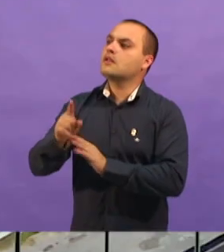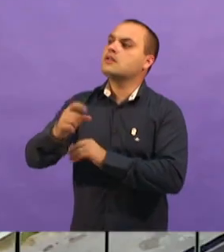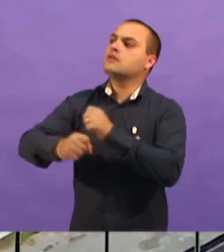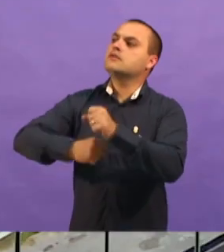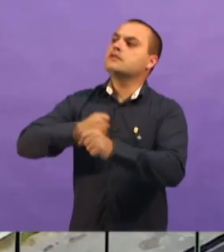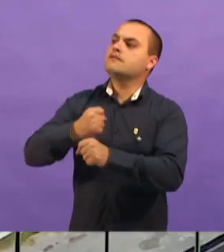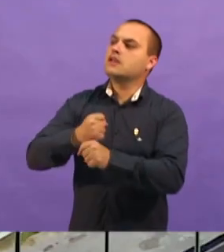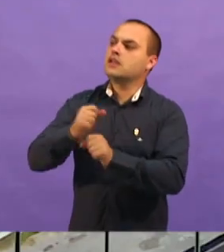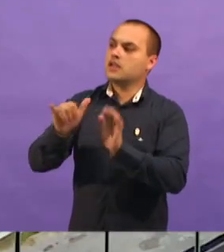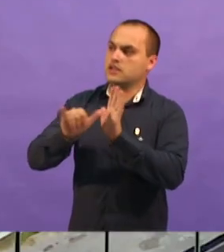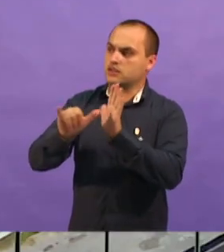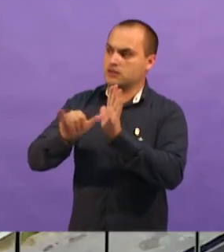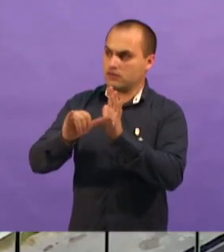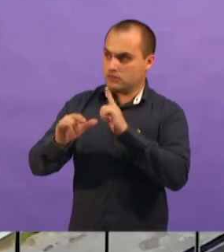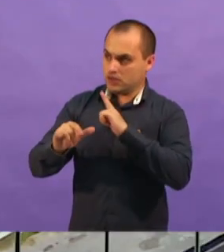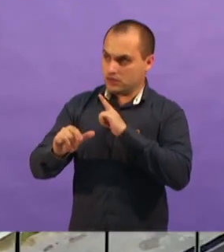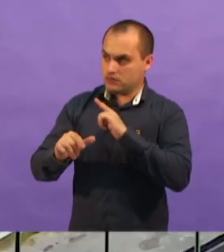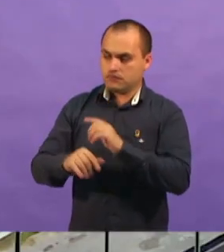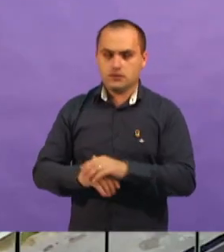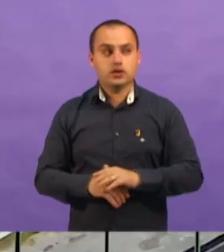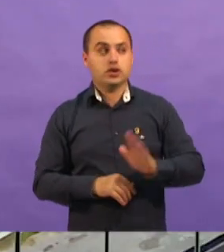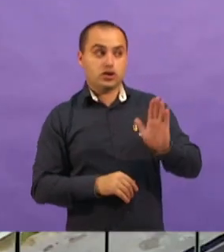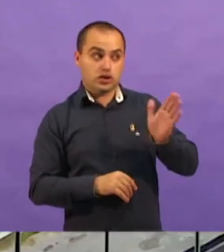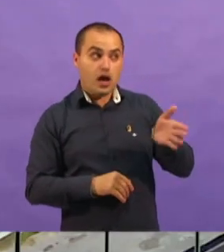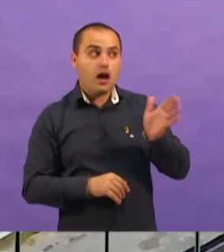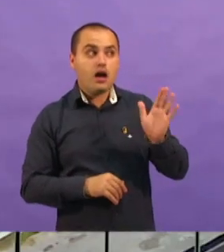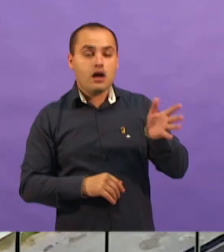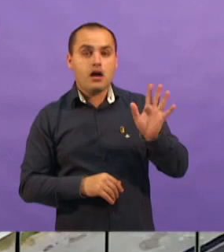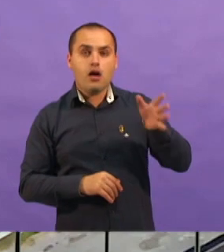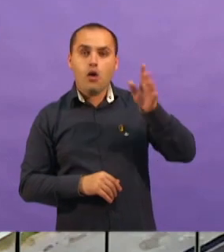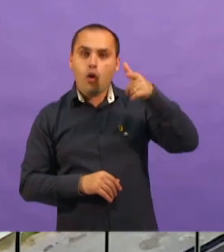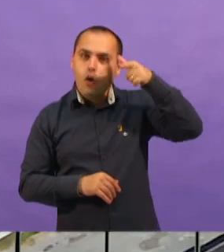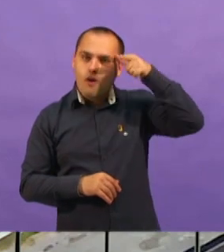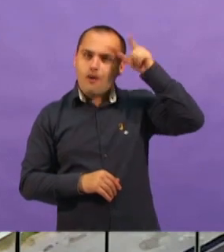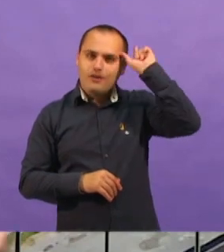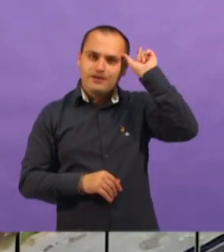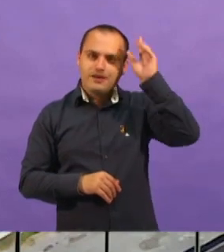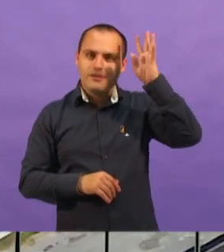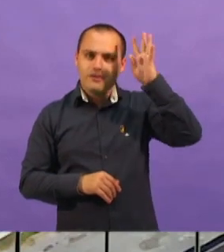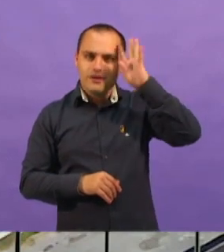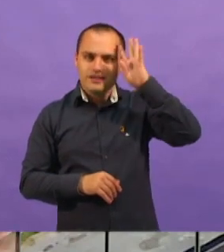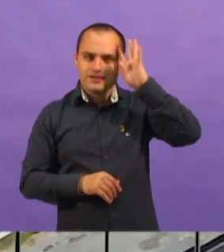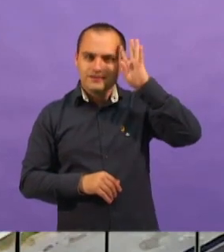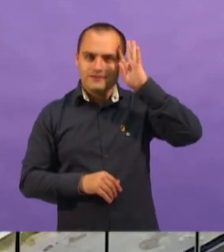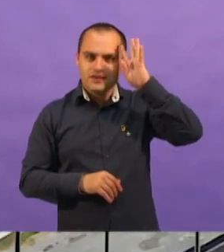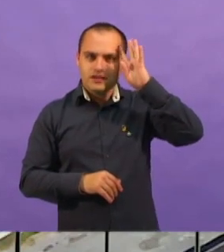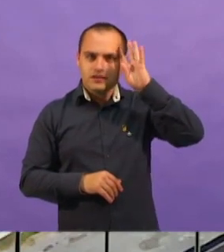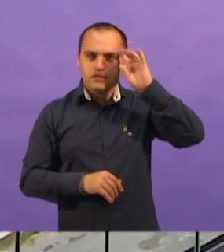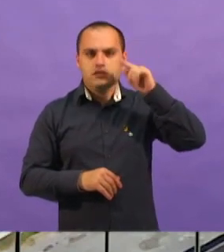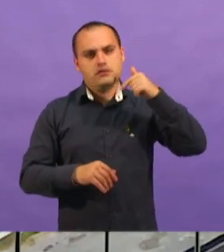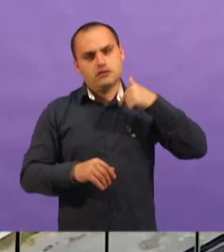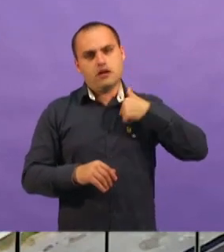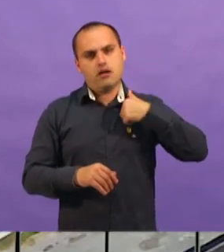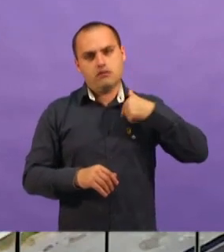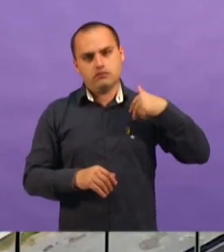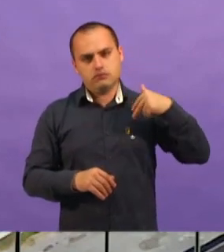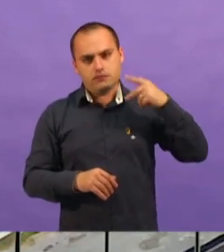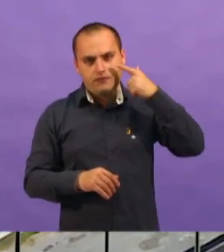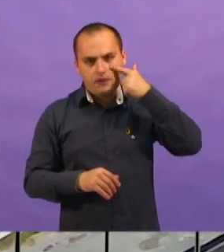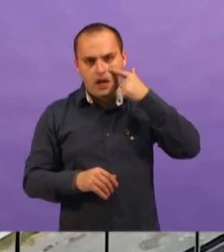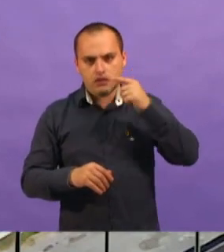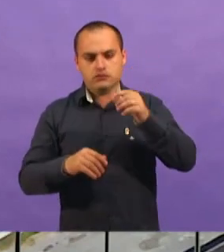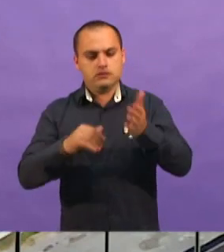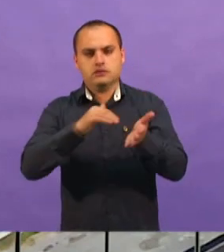2018? Já está no ar. Quarta-feira, ontem, pois pelo menos eu caminhei para a Secretaria